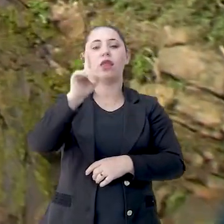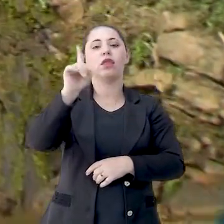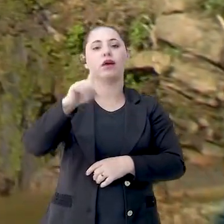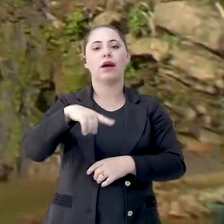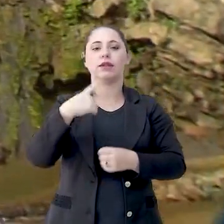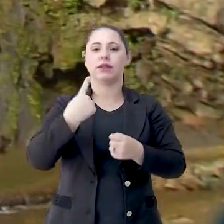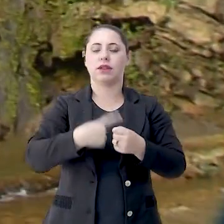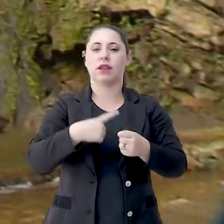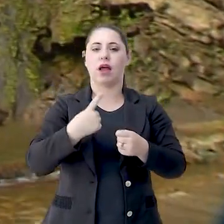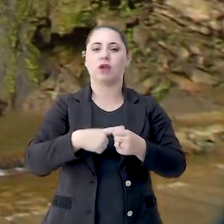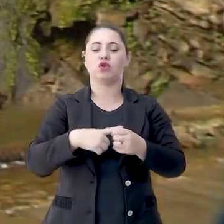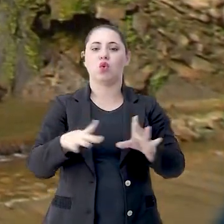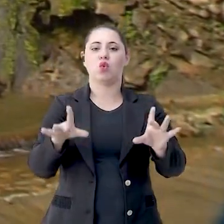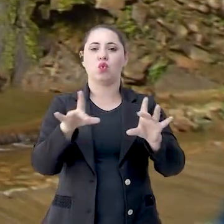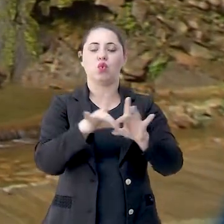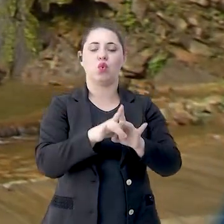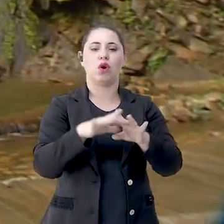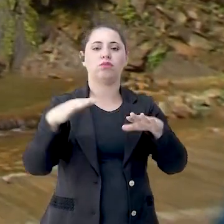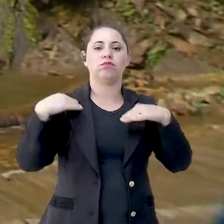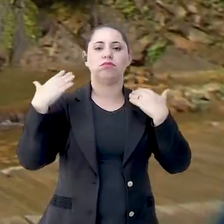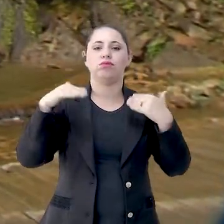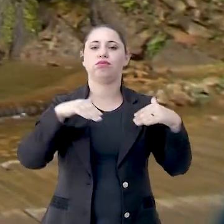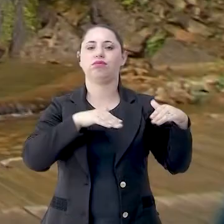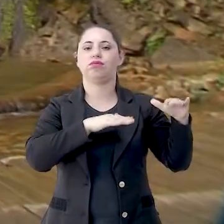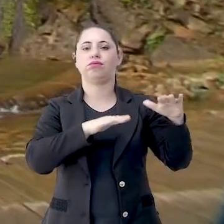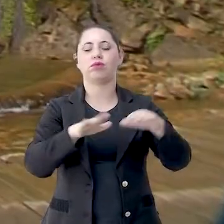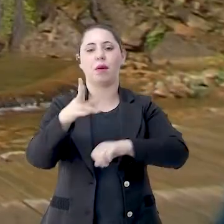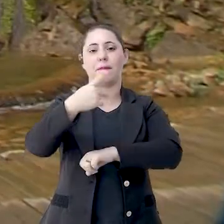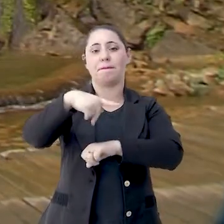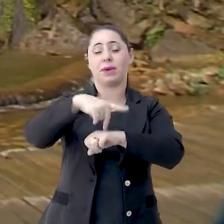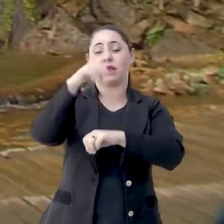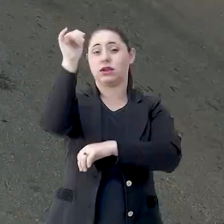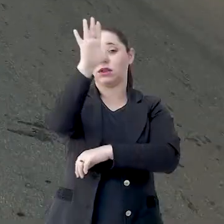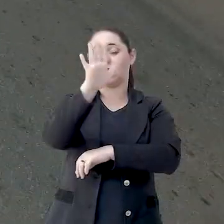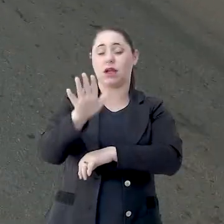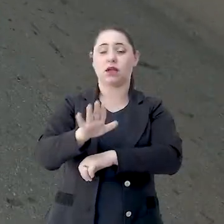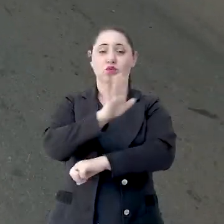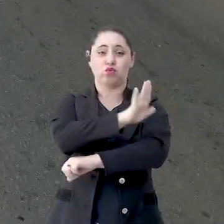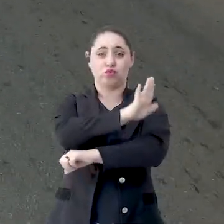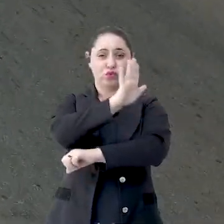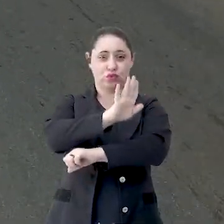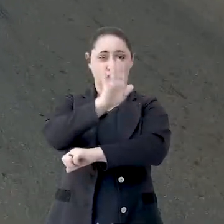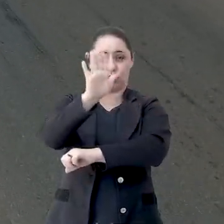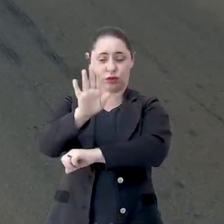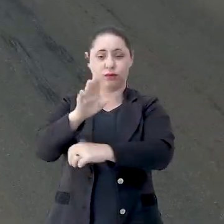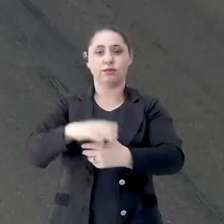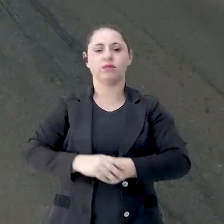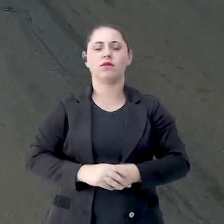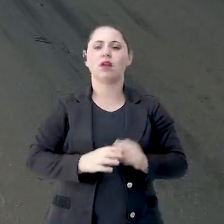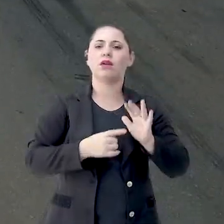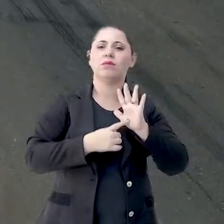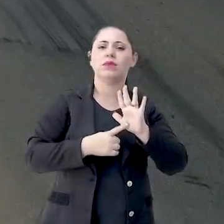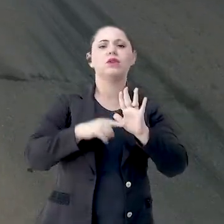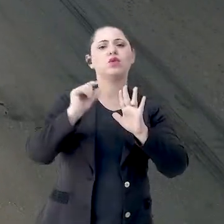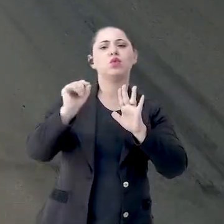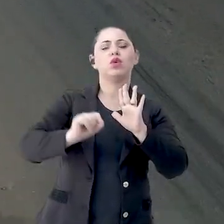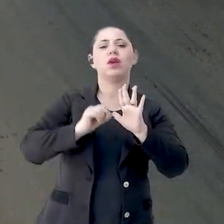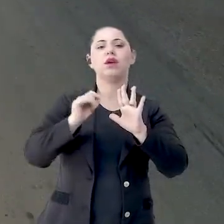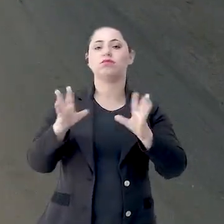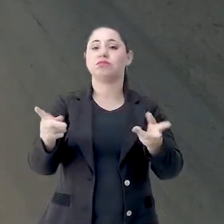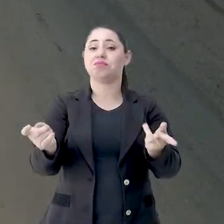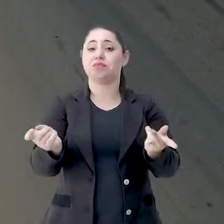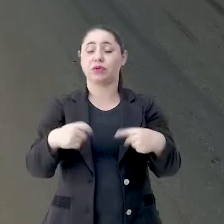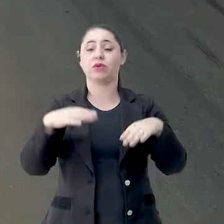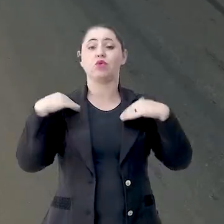Serra da Bodoquena, apresentando grande potencial turístico. A economia do município se baseia na